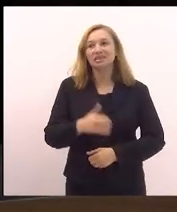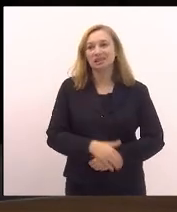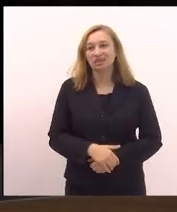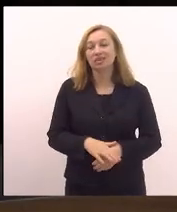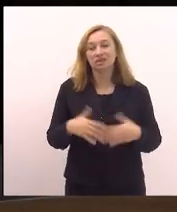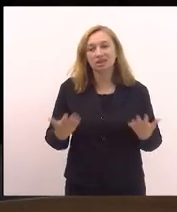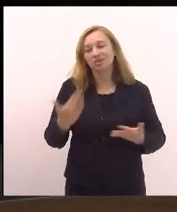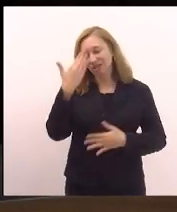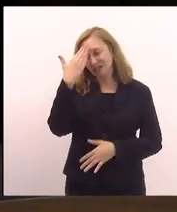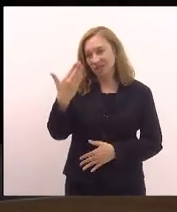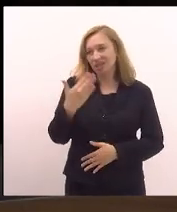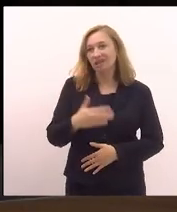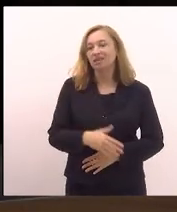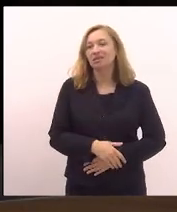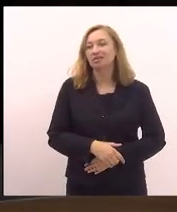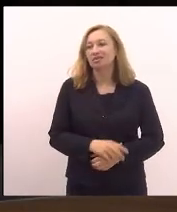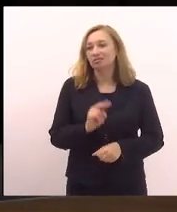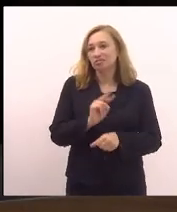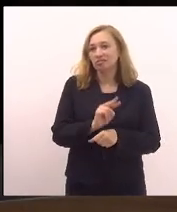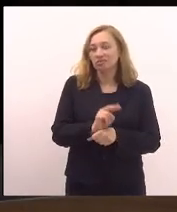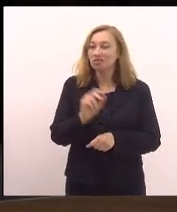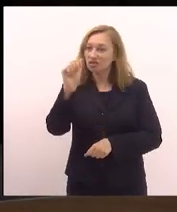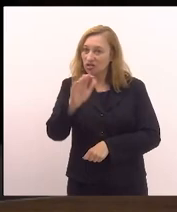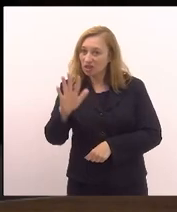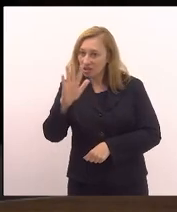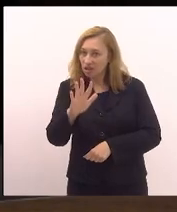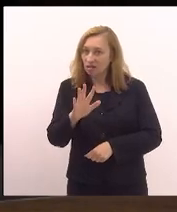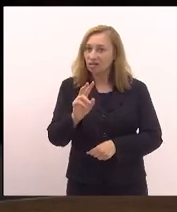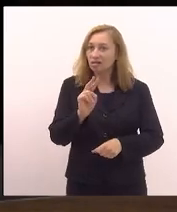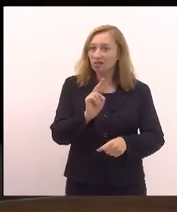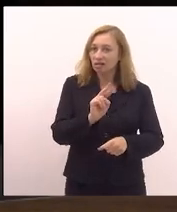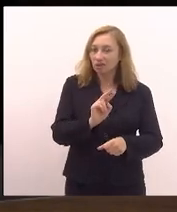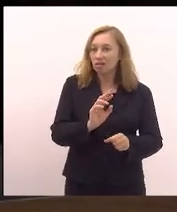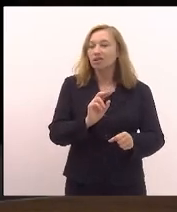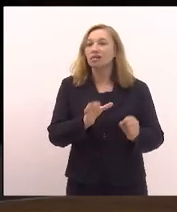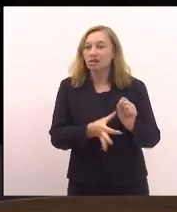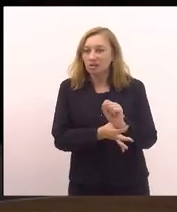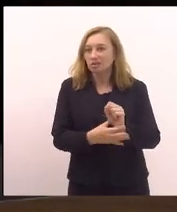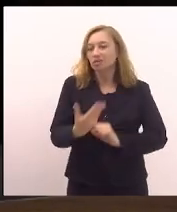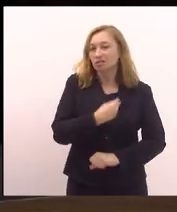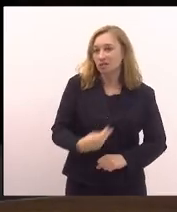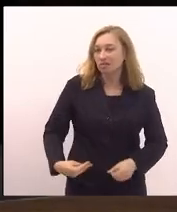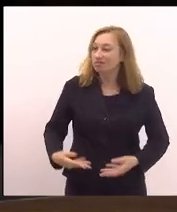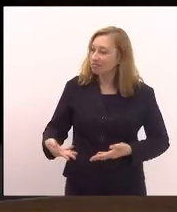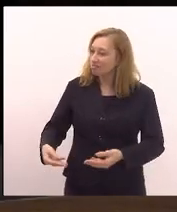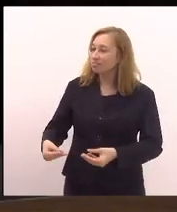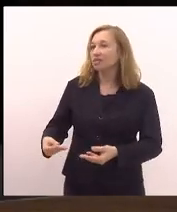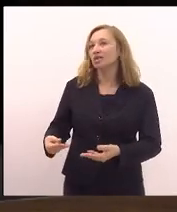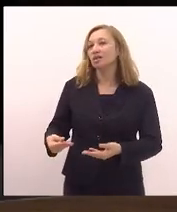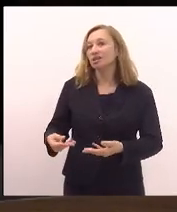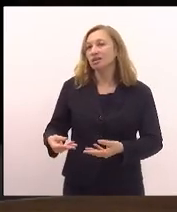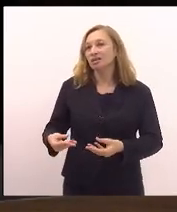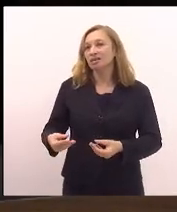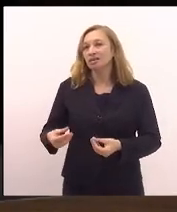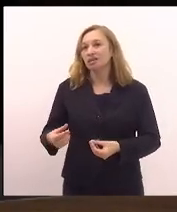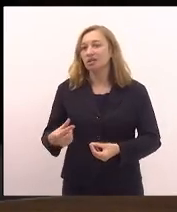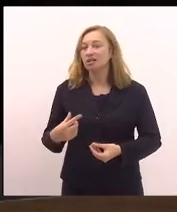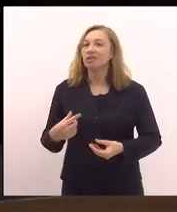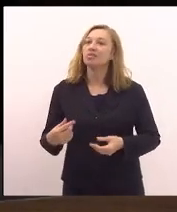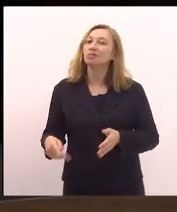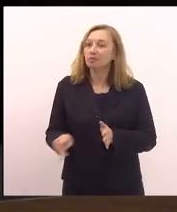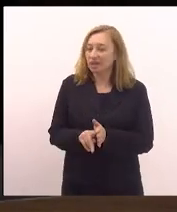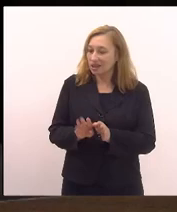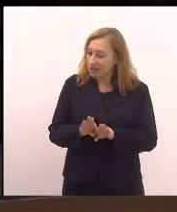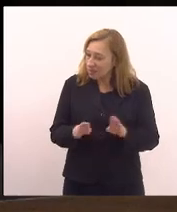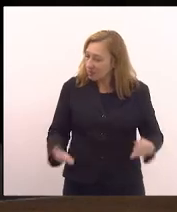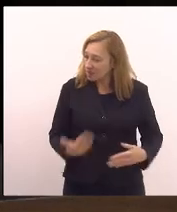Então, agradeço ao inspetor-geral da Guarda Municipal pela sensibilidade de me ceder e me conceder a posição à mesa. Muito